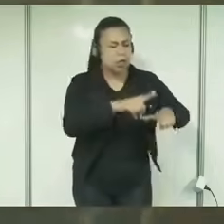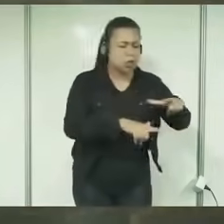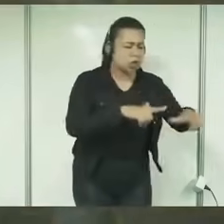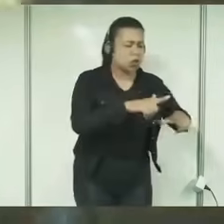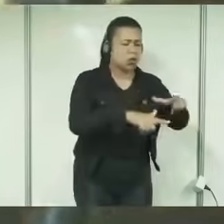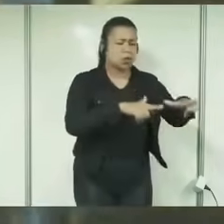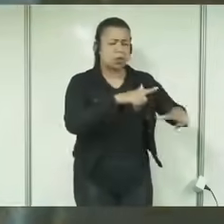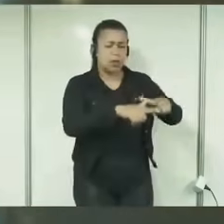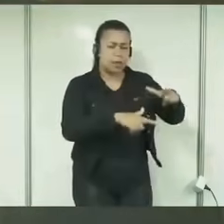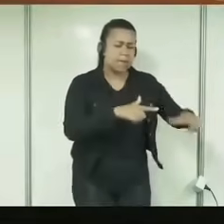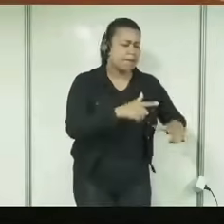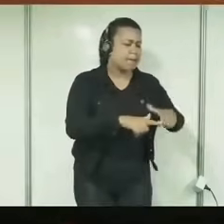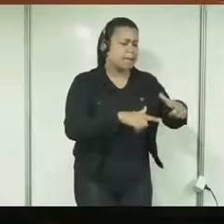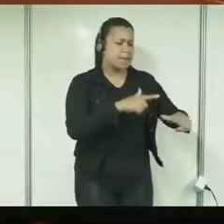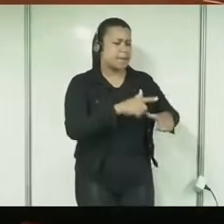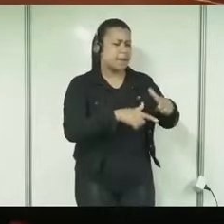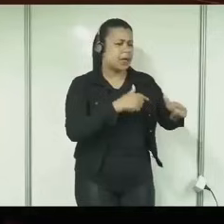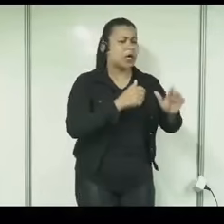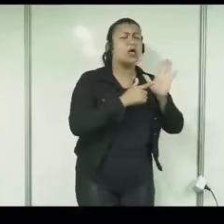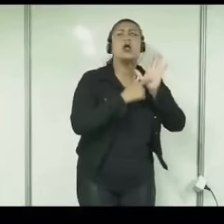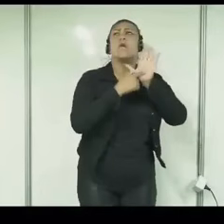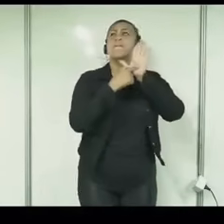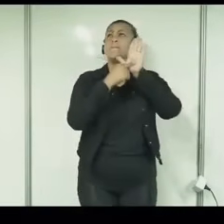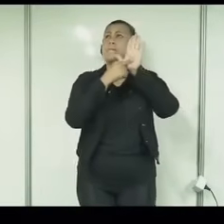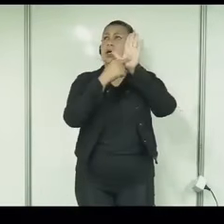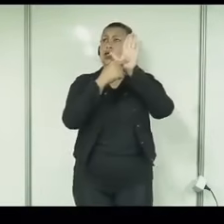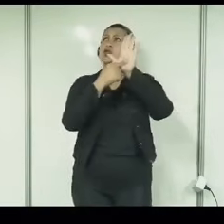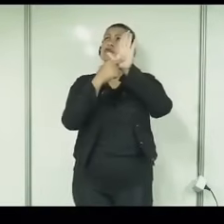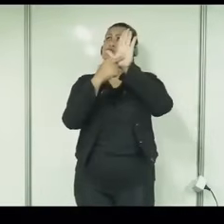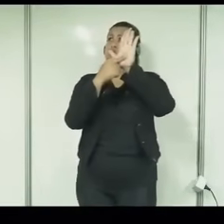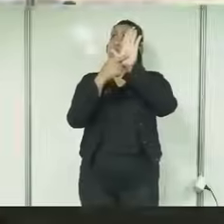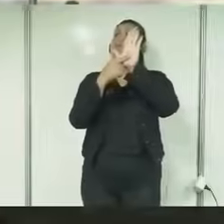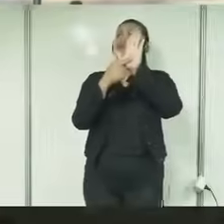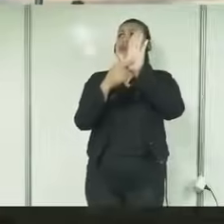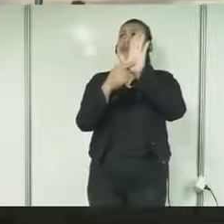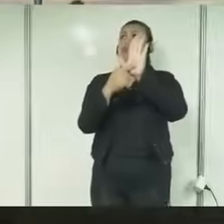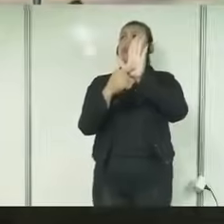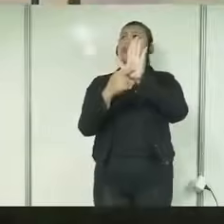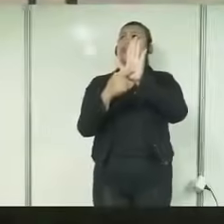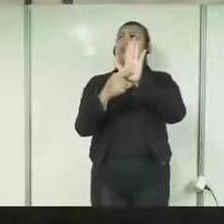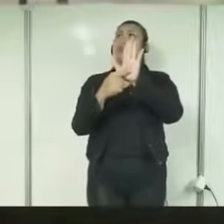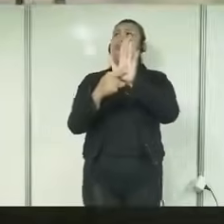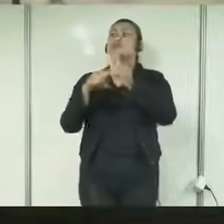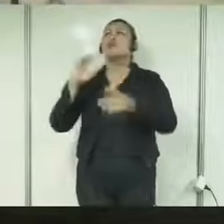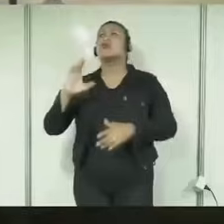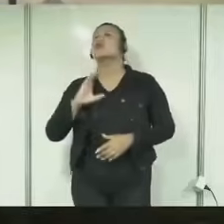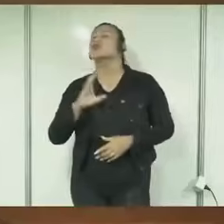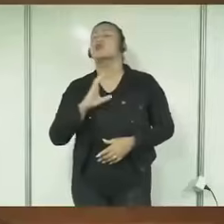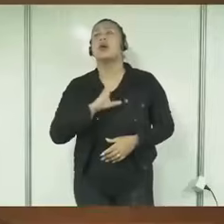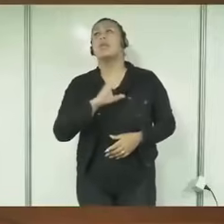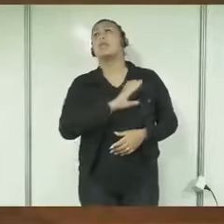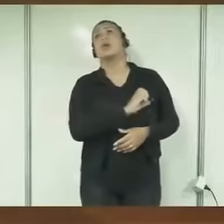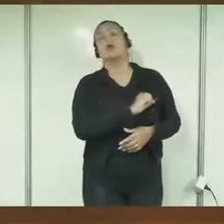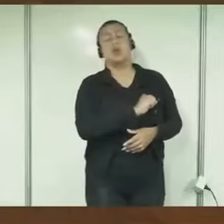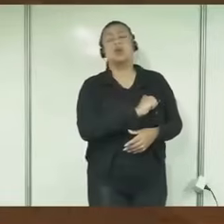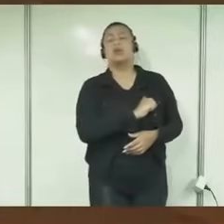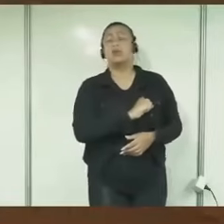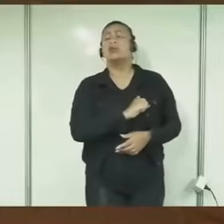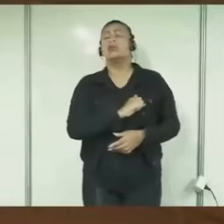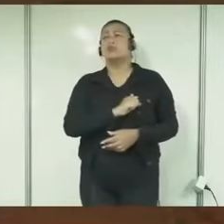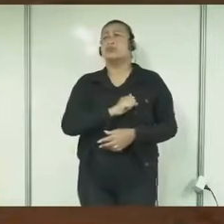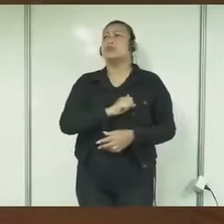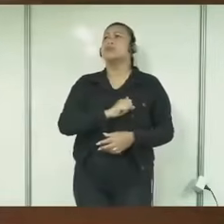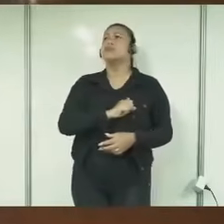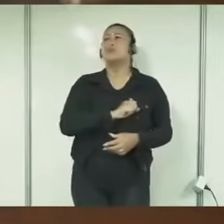oferenda a ti vai se tornar fruto do amor, vai